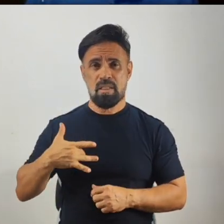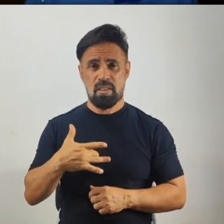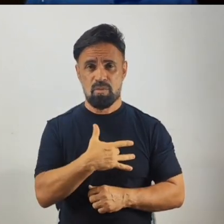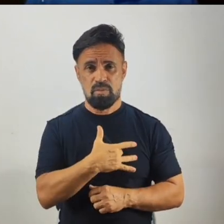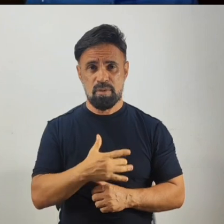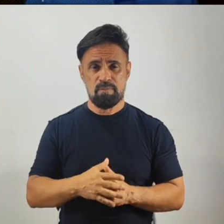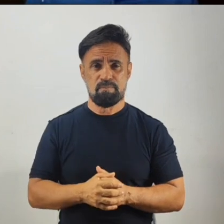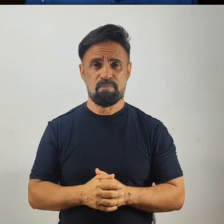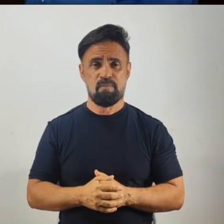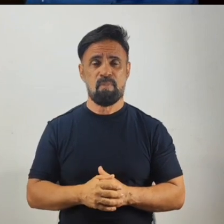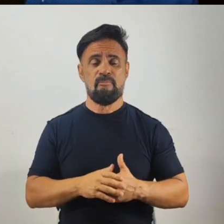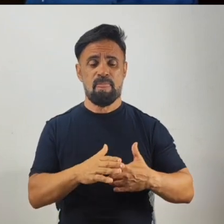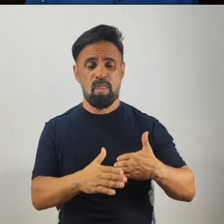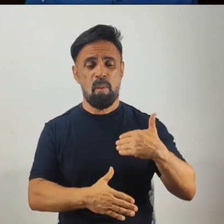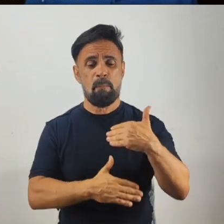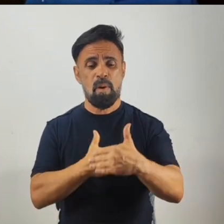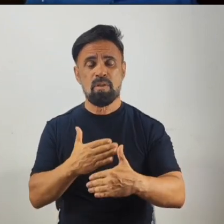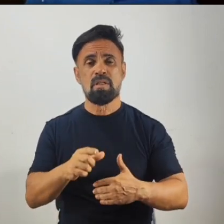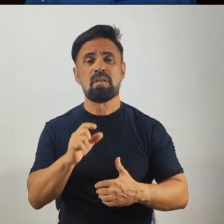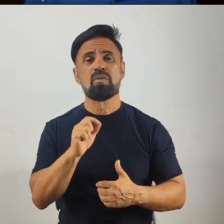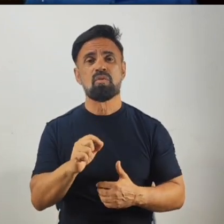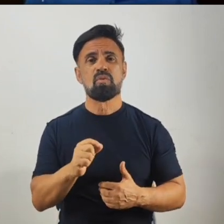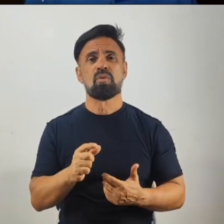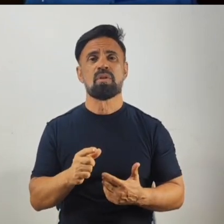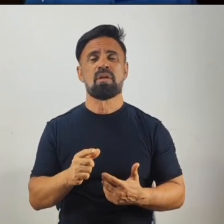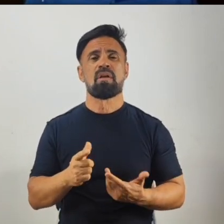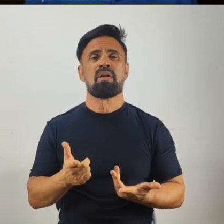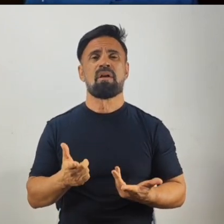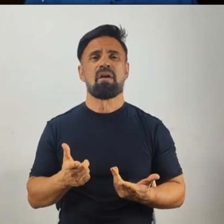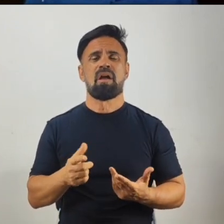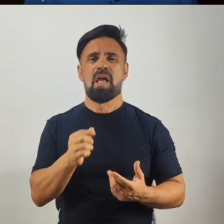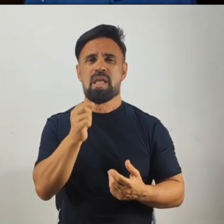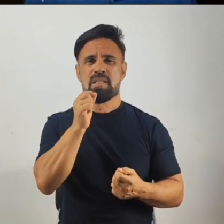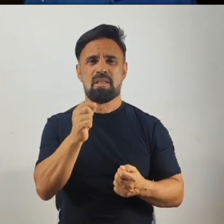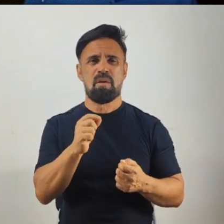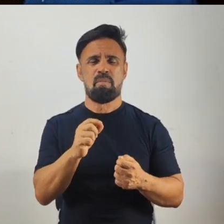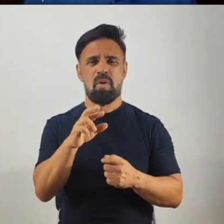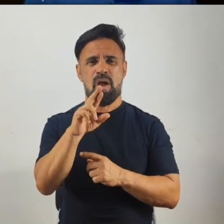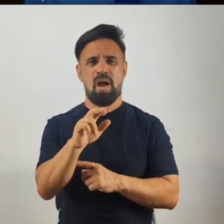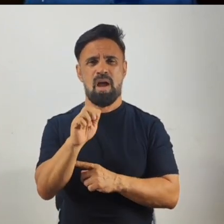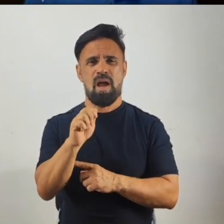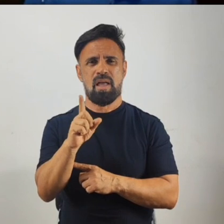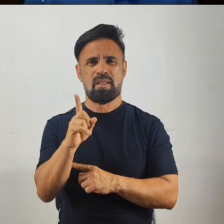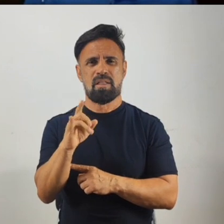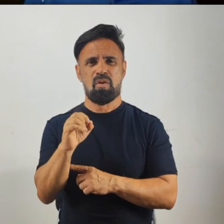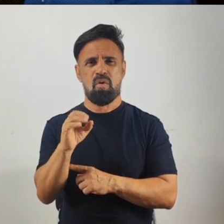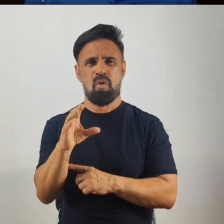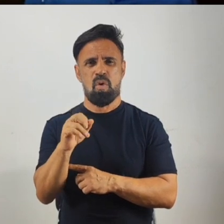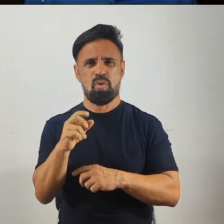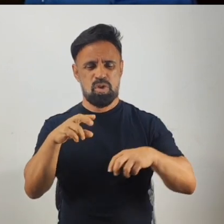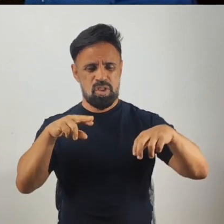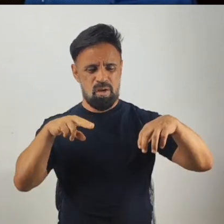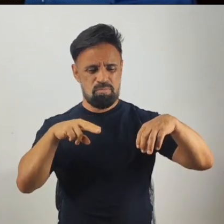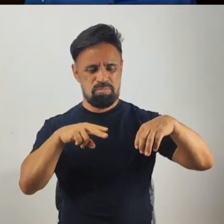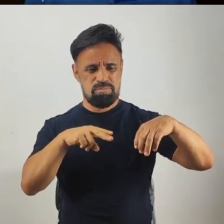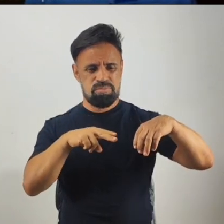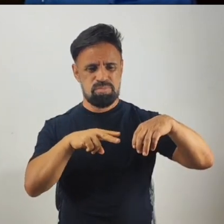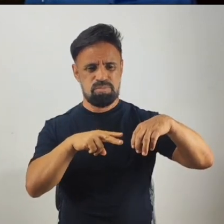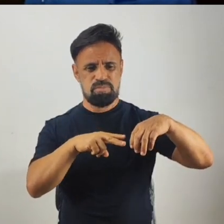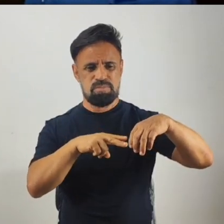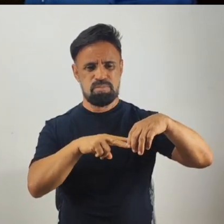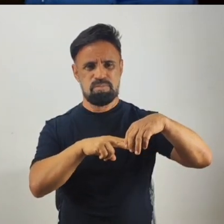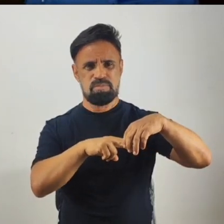área de saúde, um dos processos seria o serviço de radiologia dentro de uma unidade de